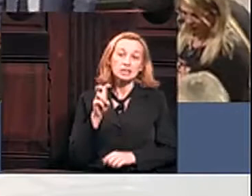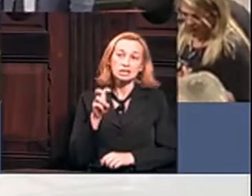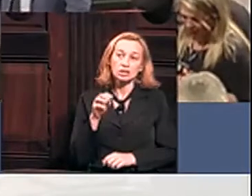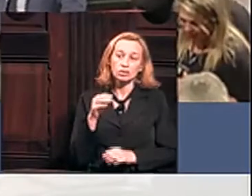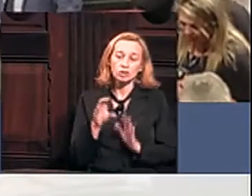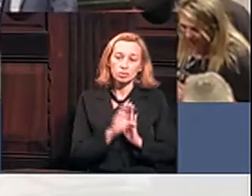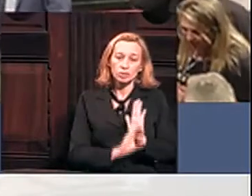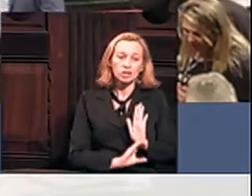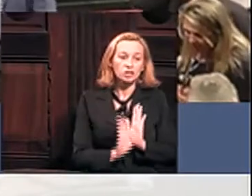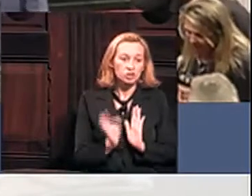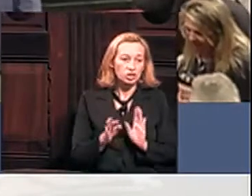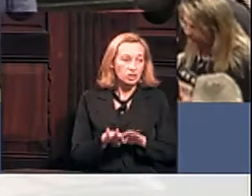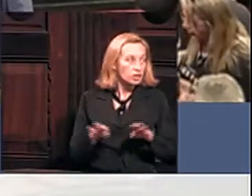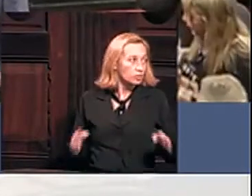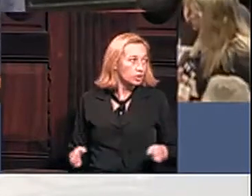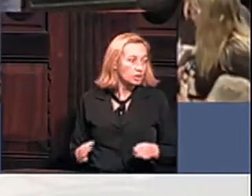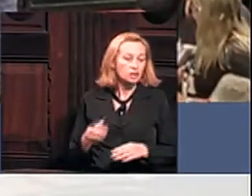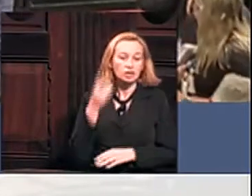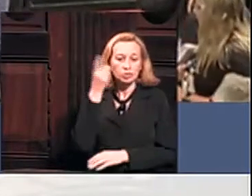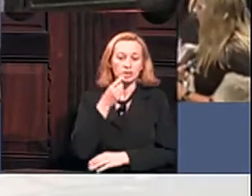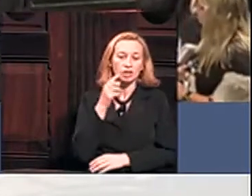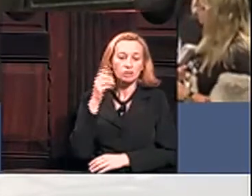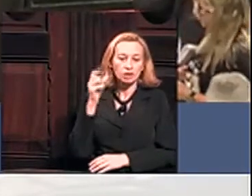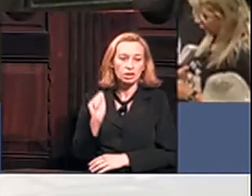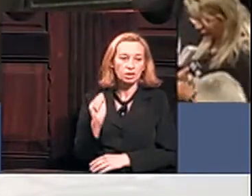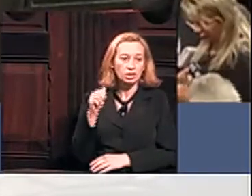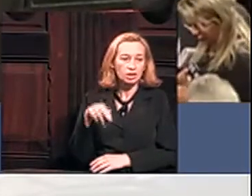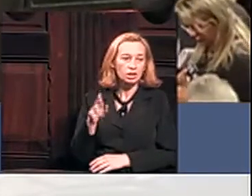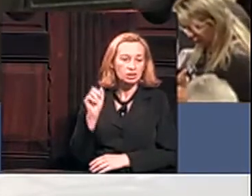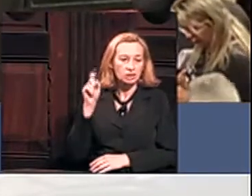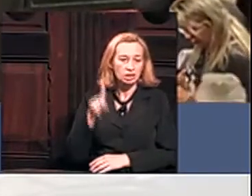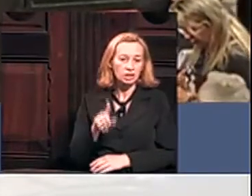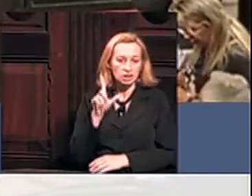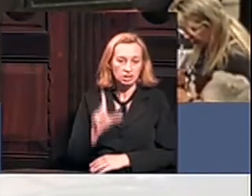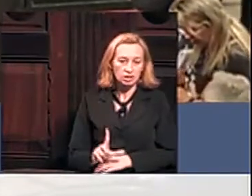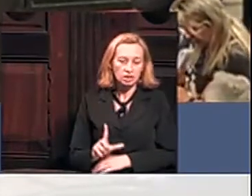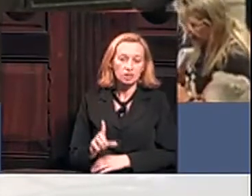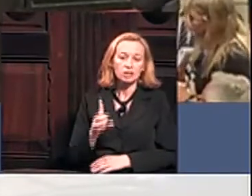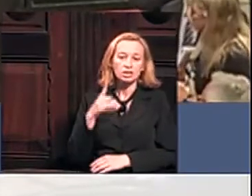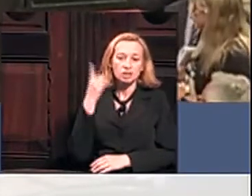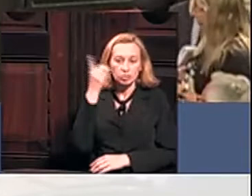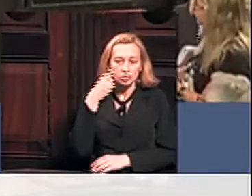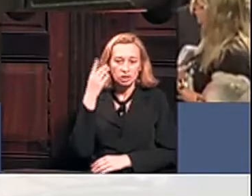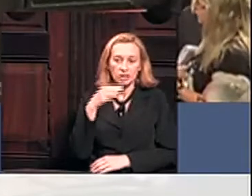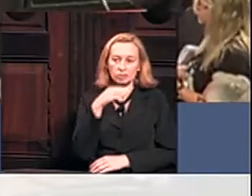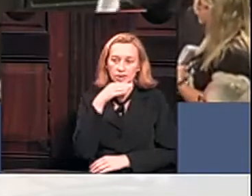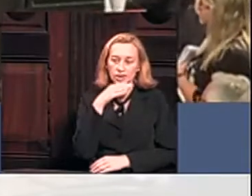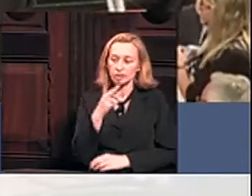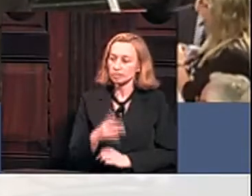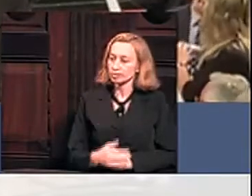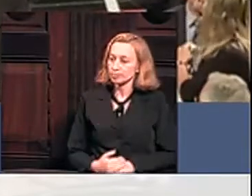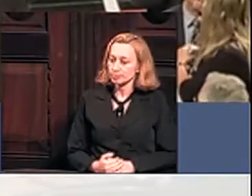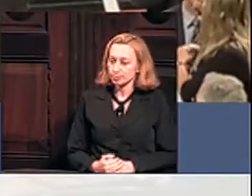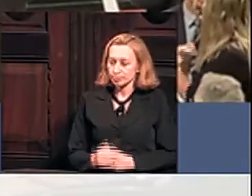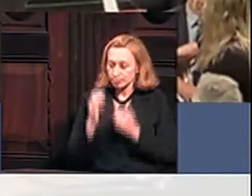Comissão de Constituição e Justiça, deputado André Lazzaroni. Deputado Chiquinho da Mangueira.